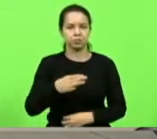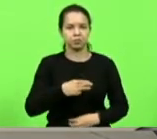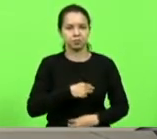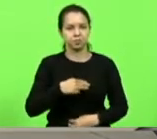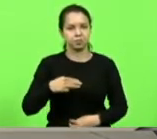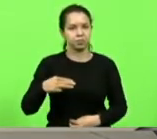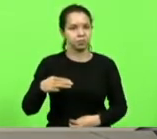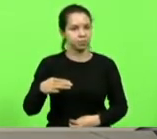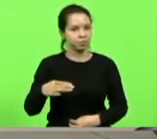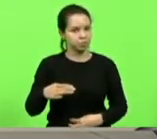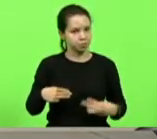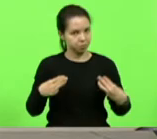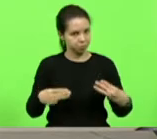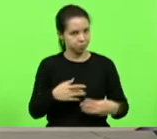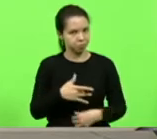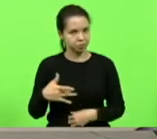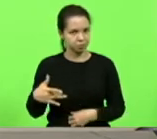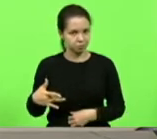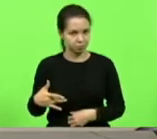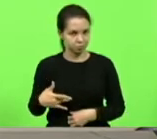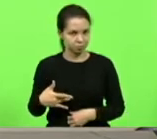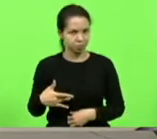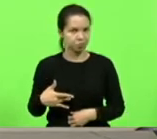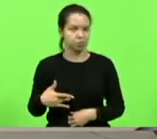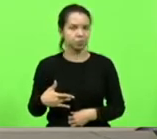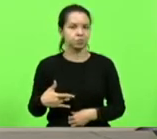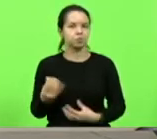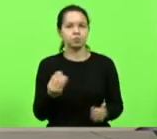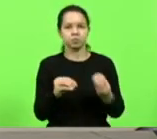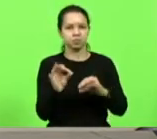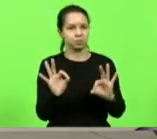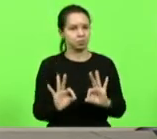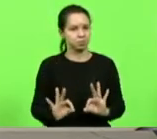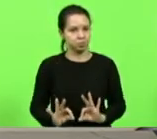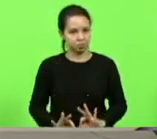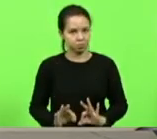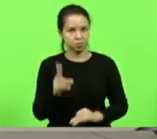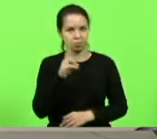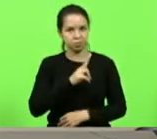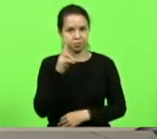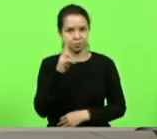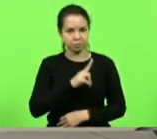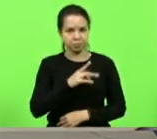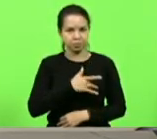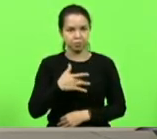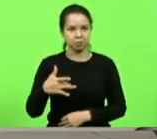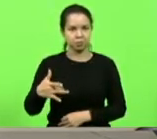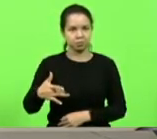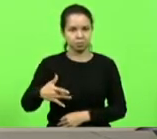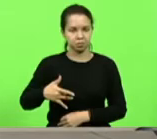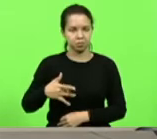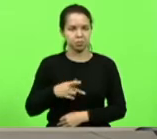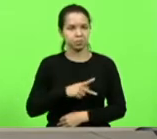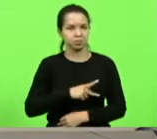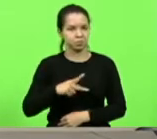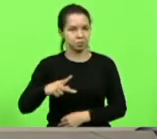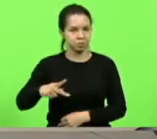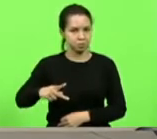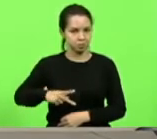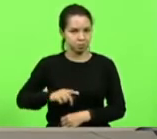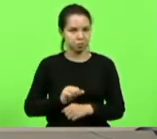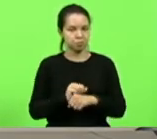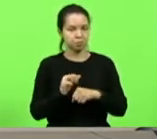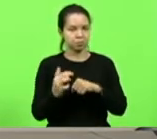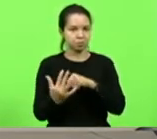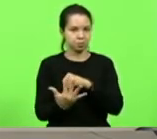da Saúde, disponibilizados ao enfrentamento da emergência de saúde pública de importância internacional decorrente do coronavírus responsável